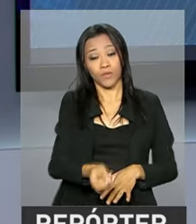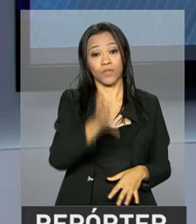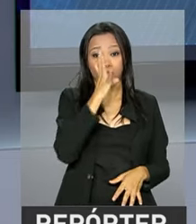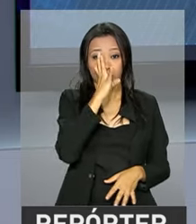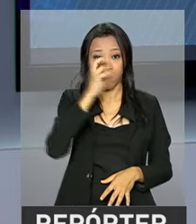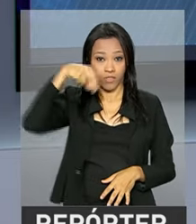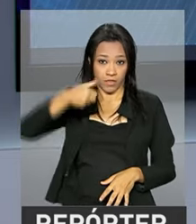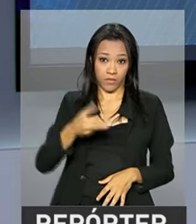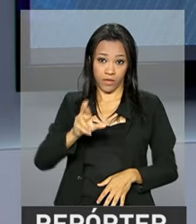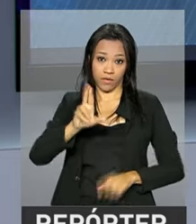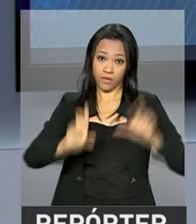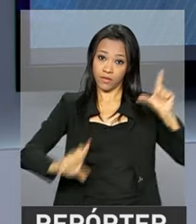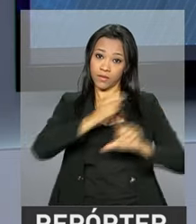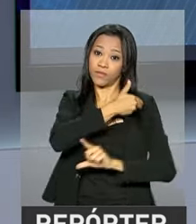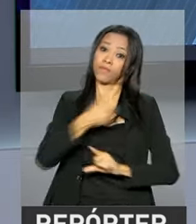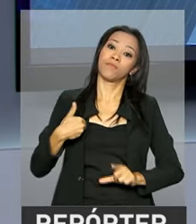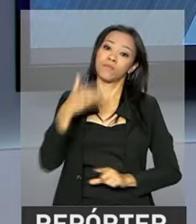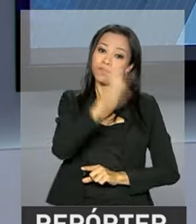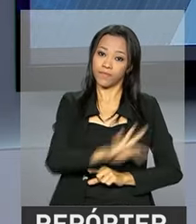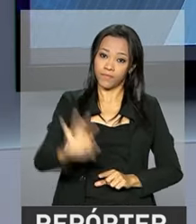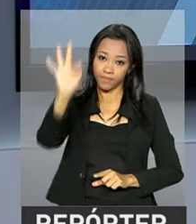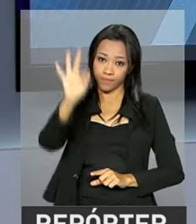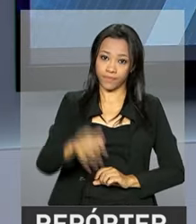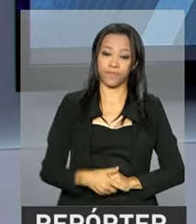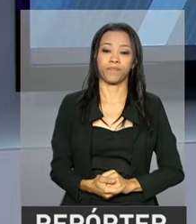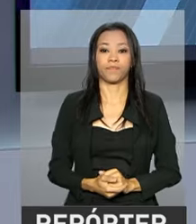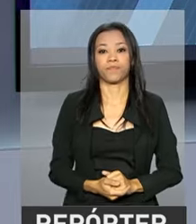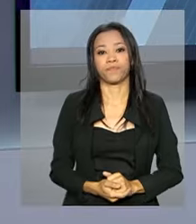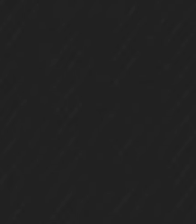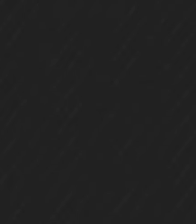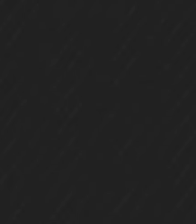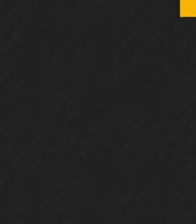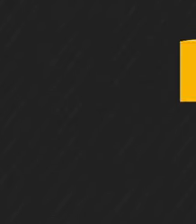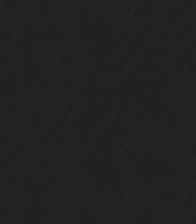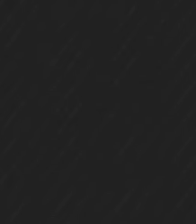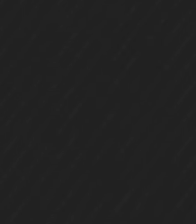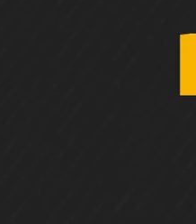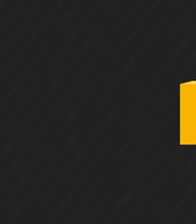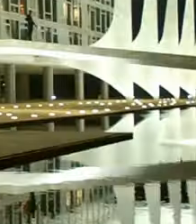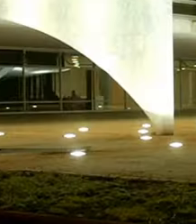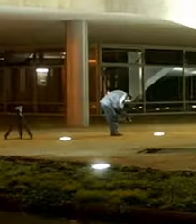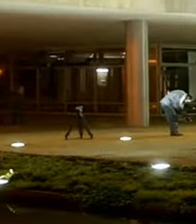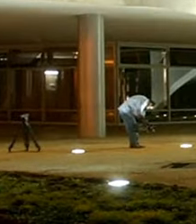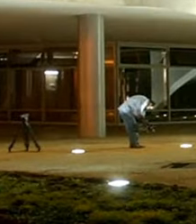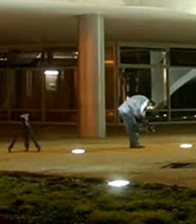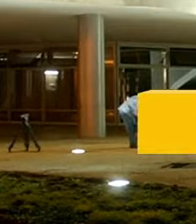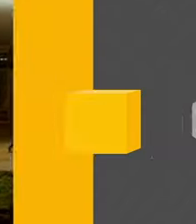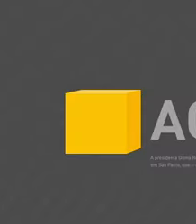continue com a gente aqui na NBR, a TV do Governo Federal.